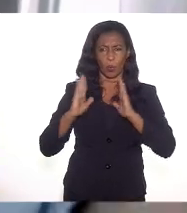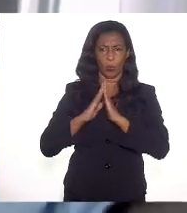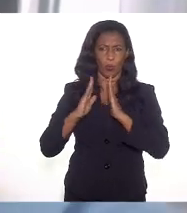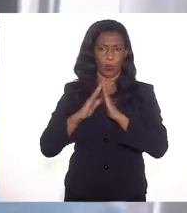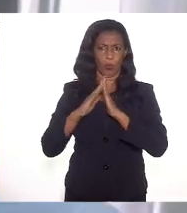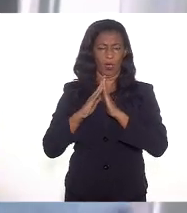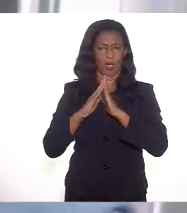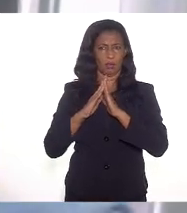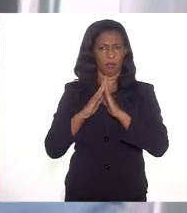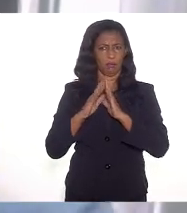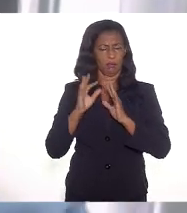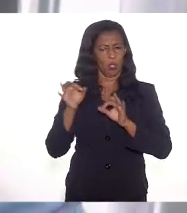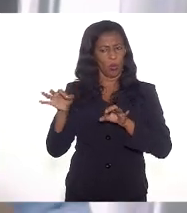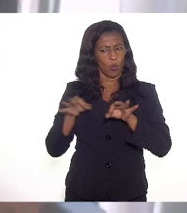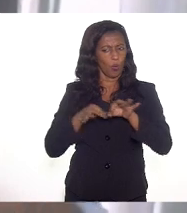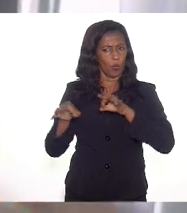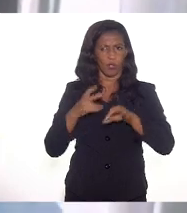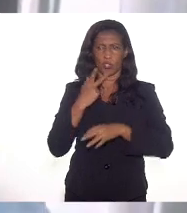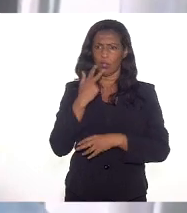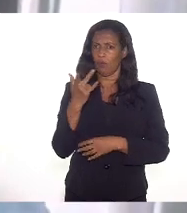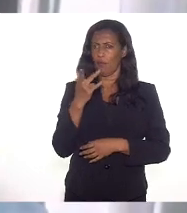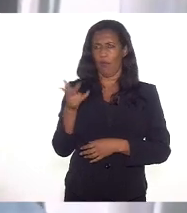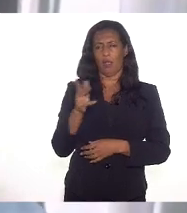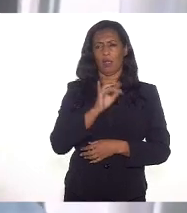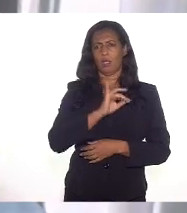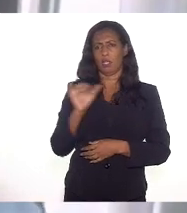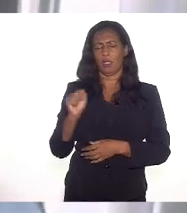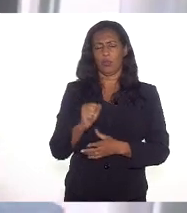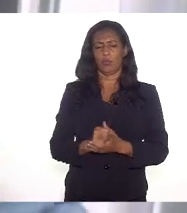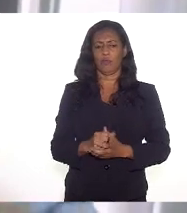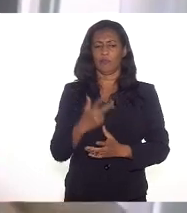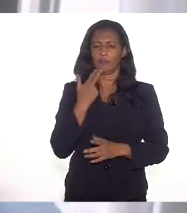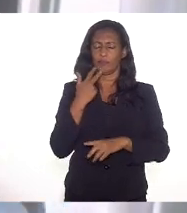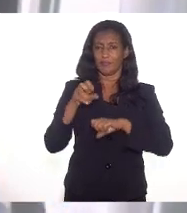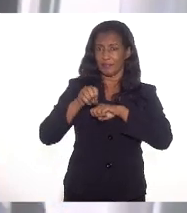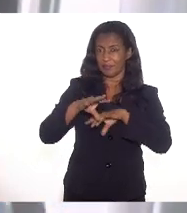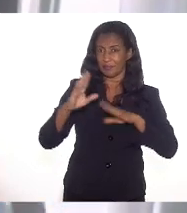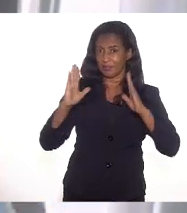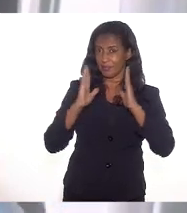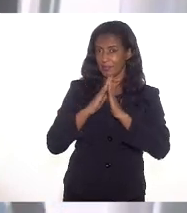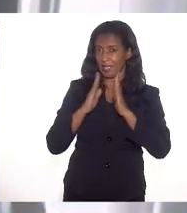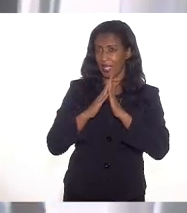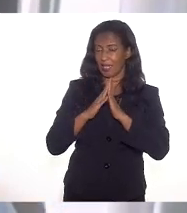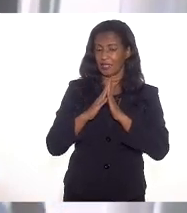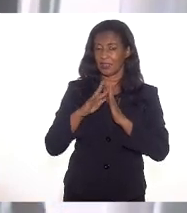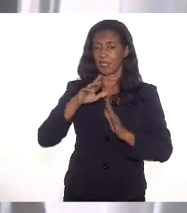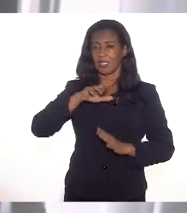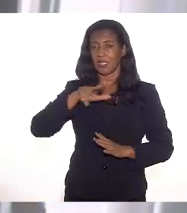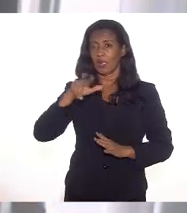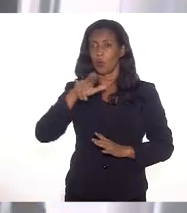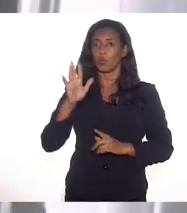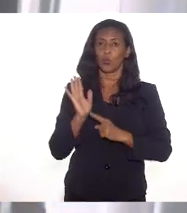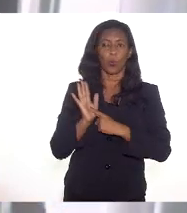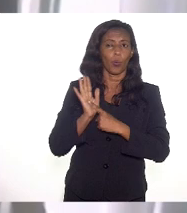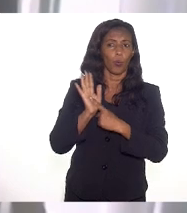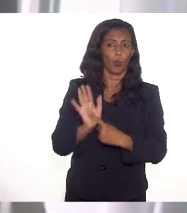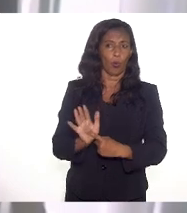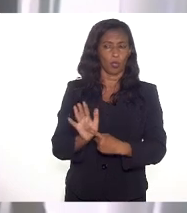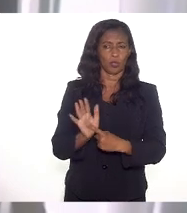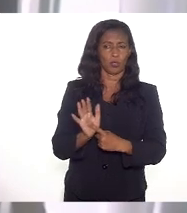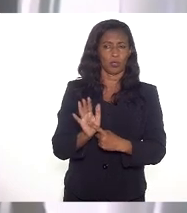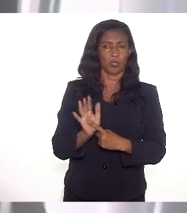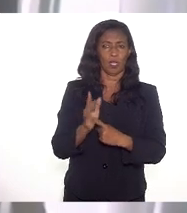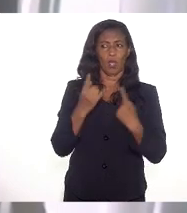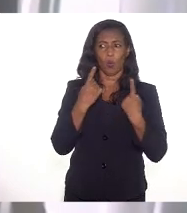projeto não trata disso, né? E isso, quero destacar sobre a educação domiciliar, não apenas o que ela representa de afronta